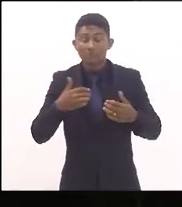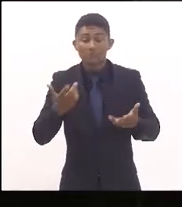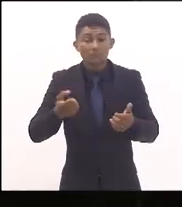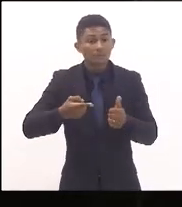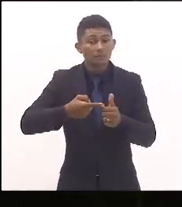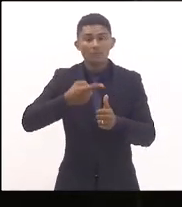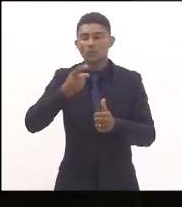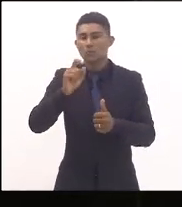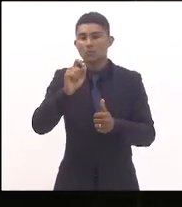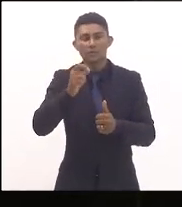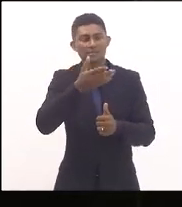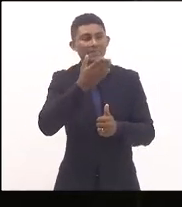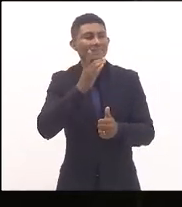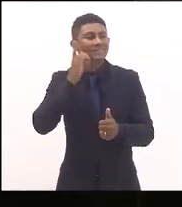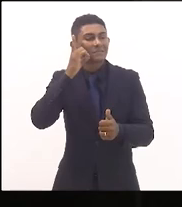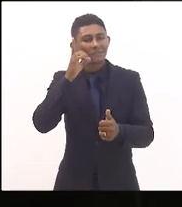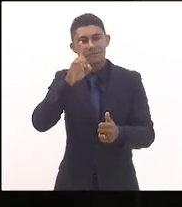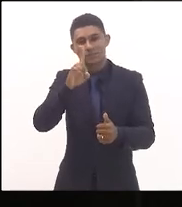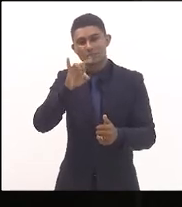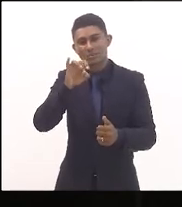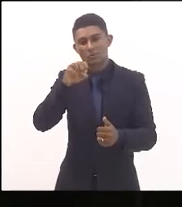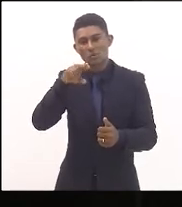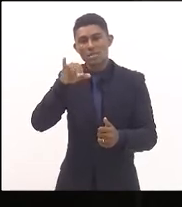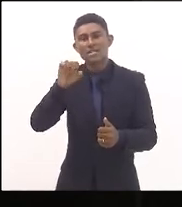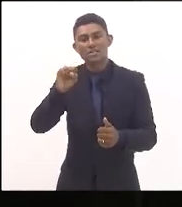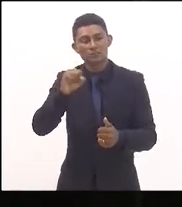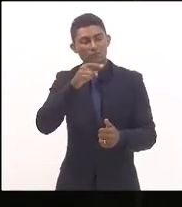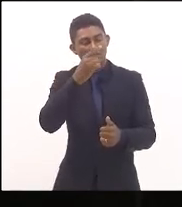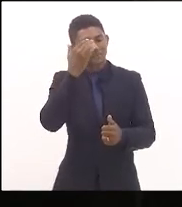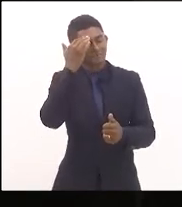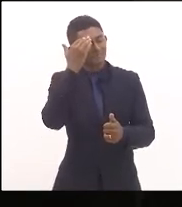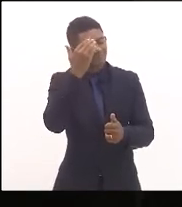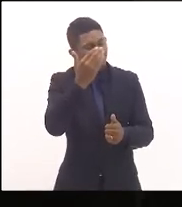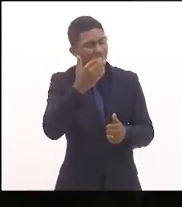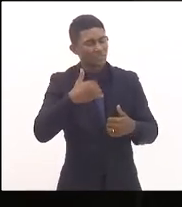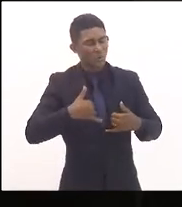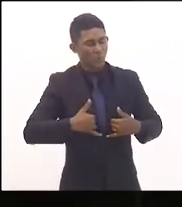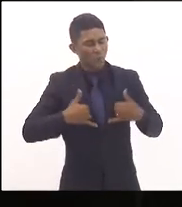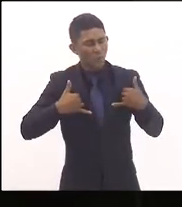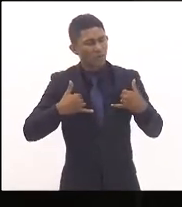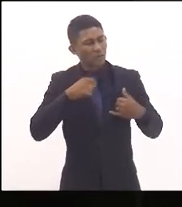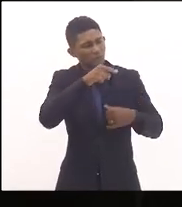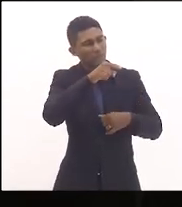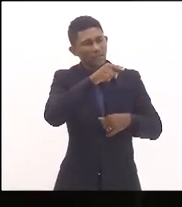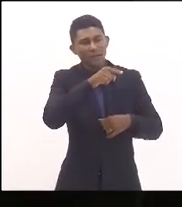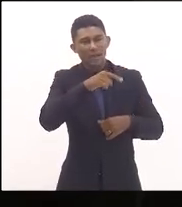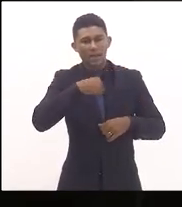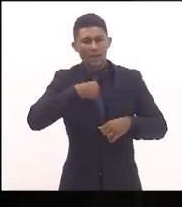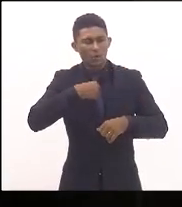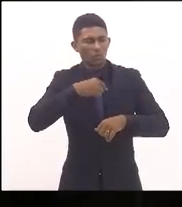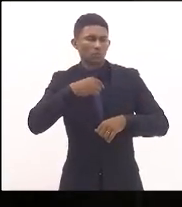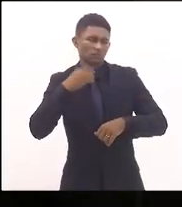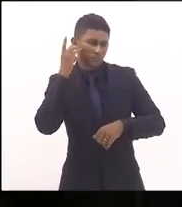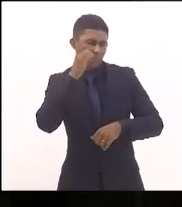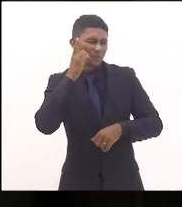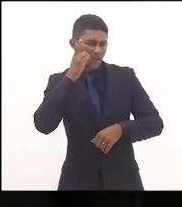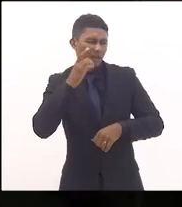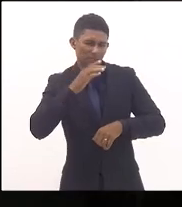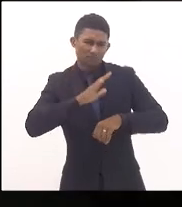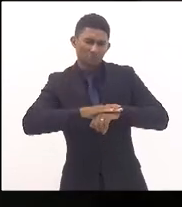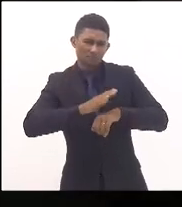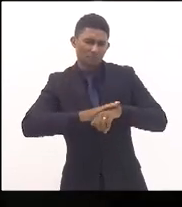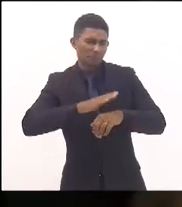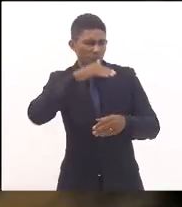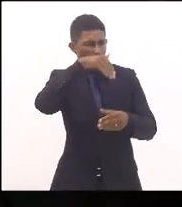Dionísio Lins é uma honra tê-lo como meu Deputado a minha história é história Flávia Lins todo mundo nessa